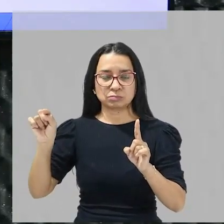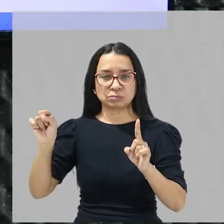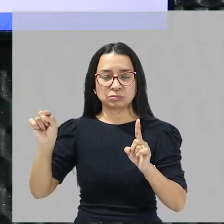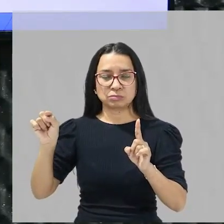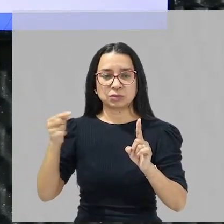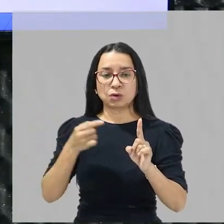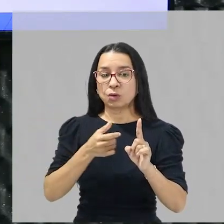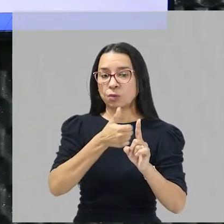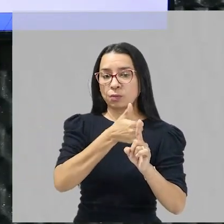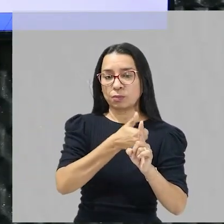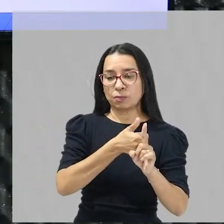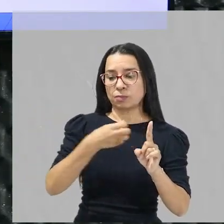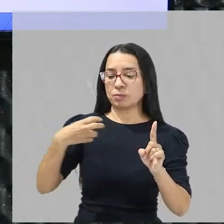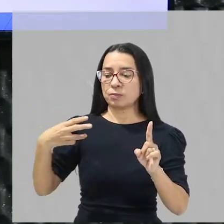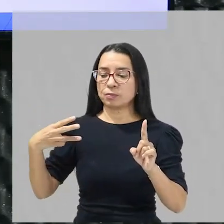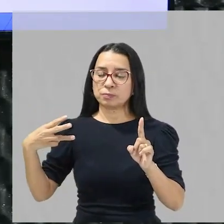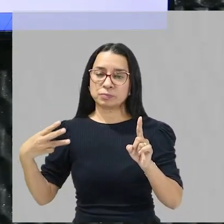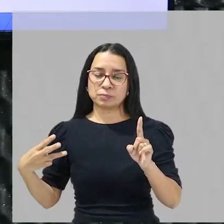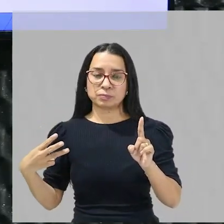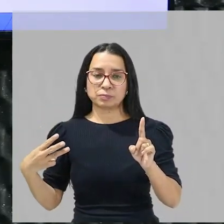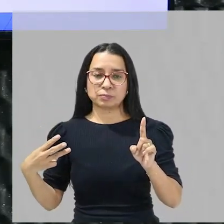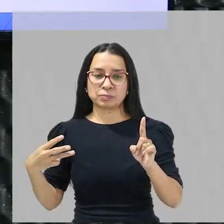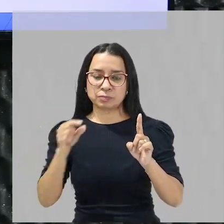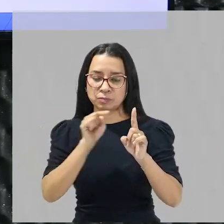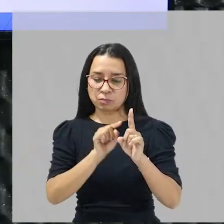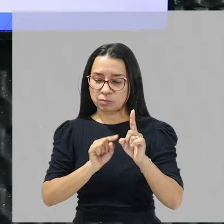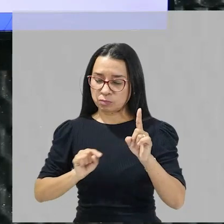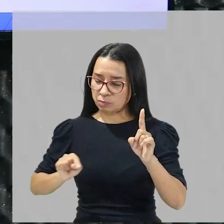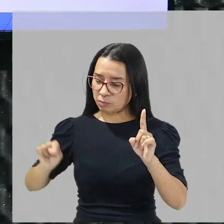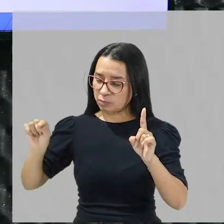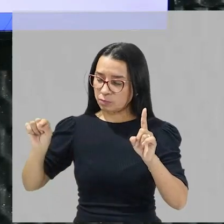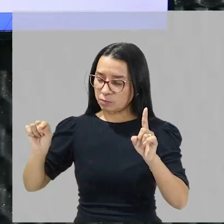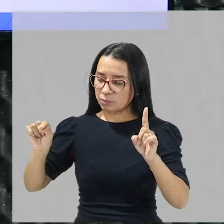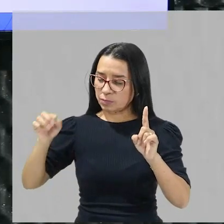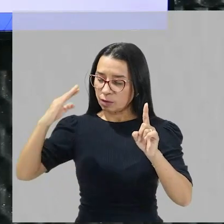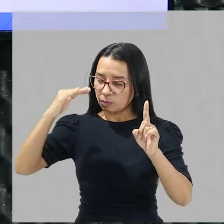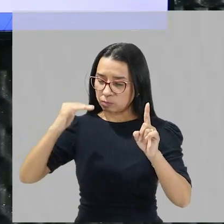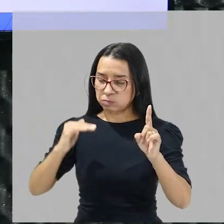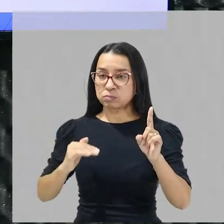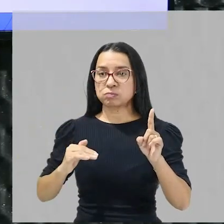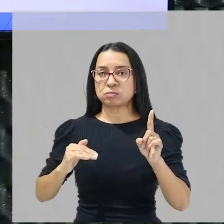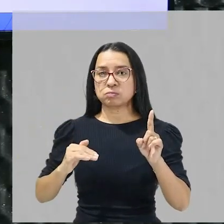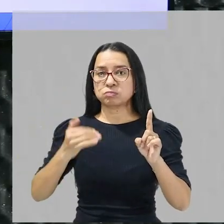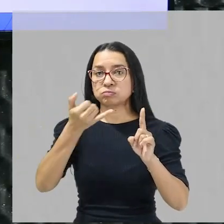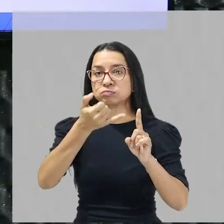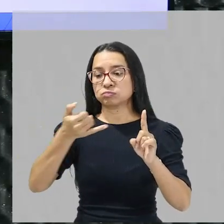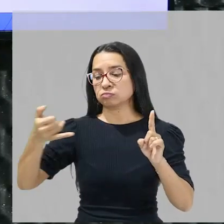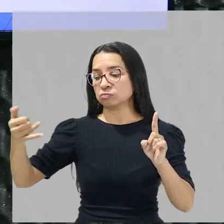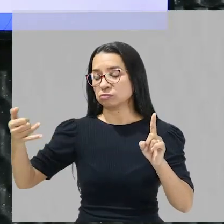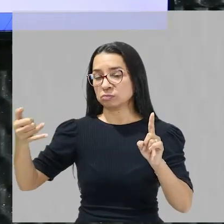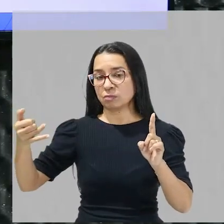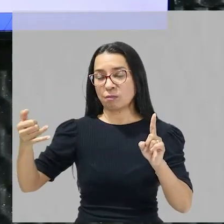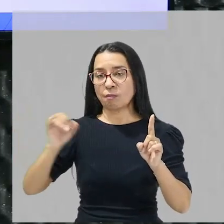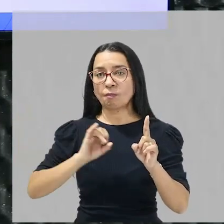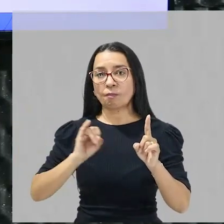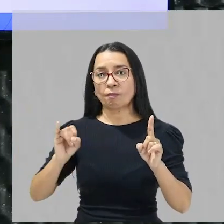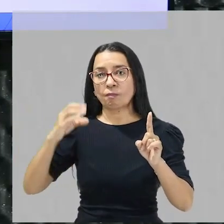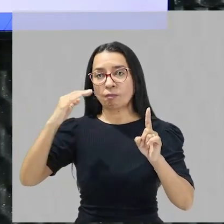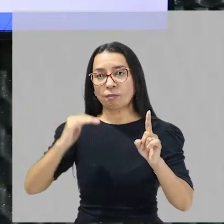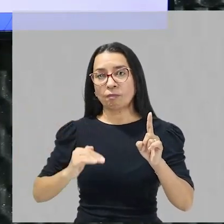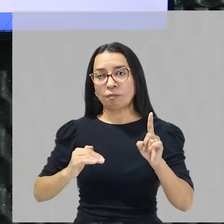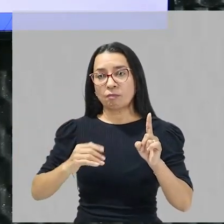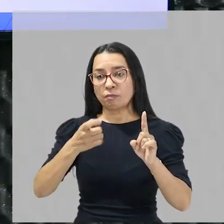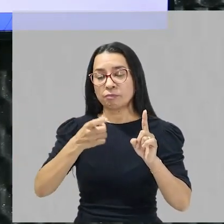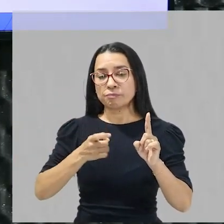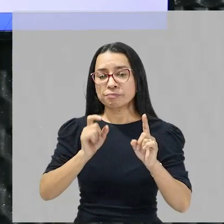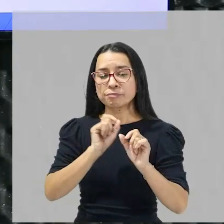entre o 1 e o 3, o pedaço do gráfico está abaixo do eixo x. Se está abaixo de x, vai